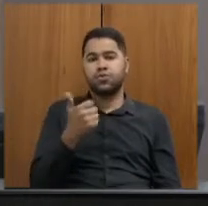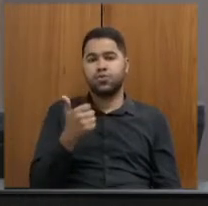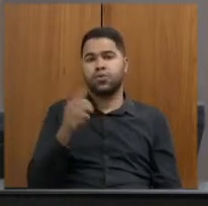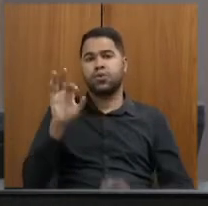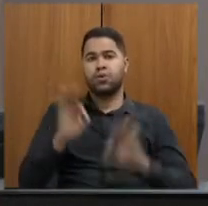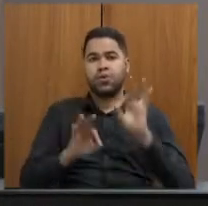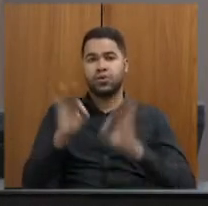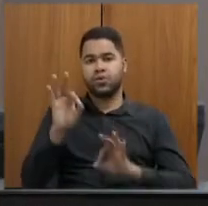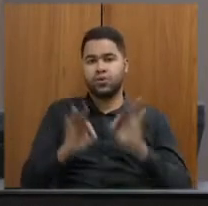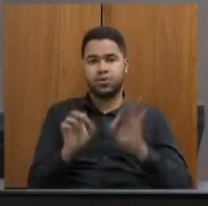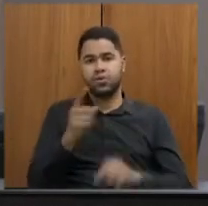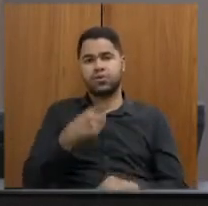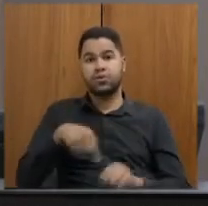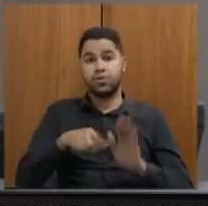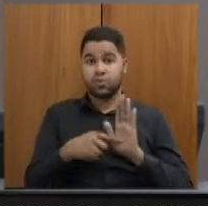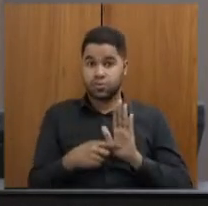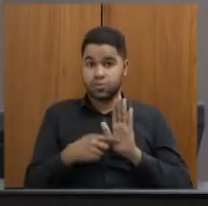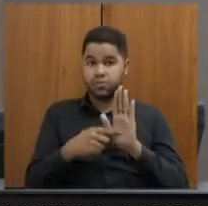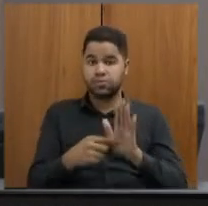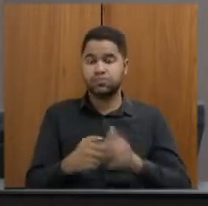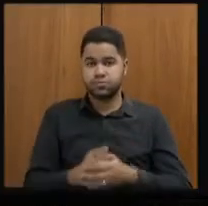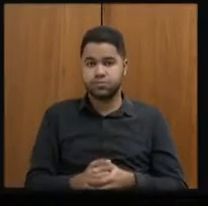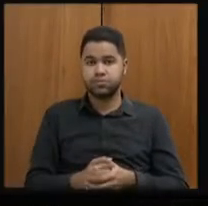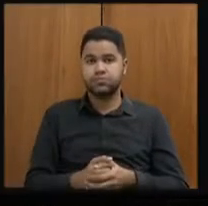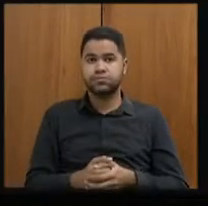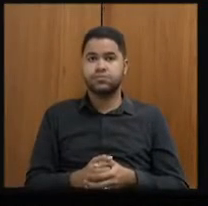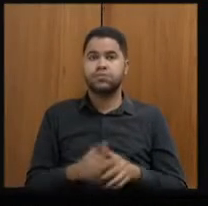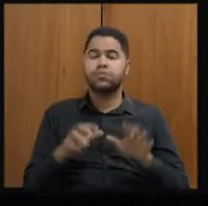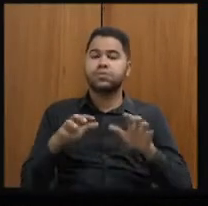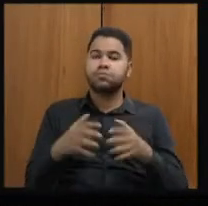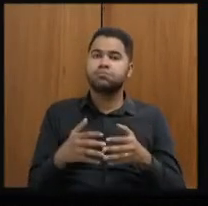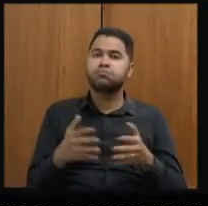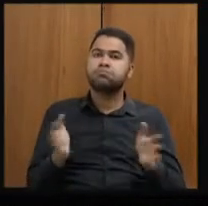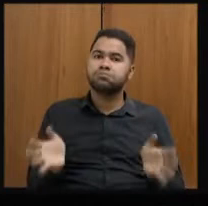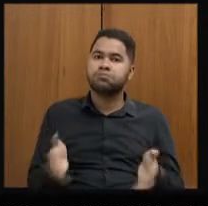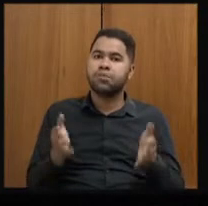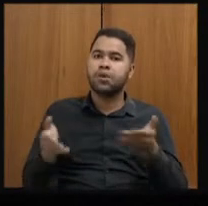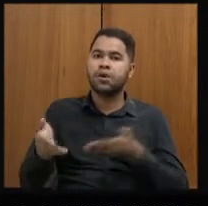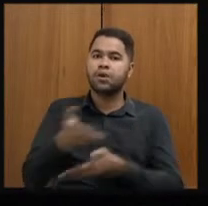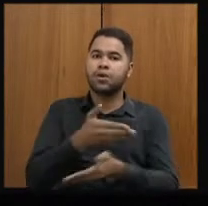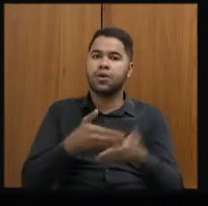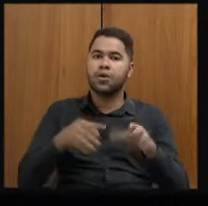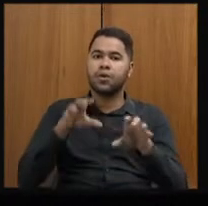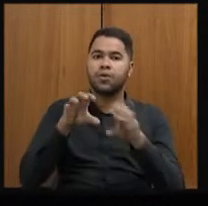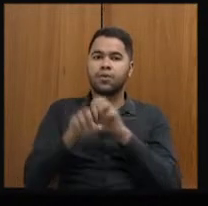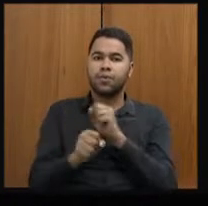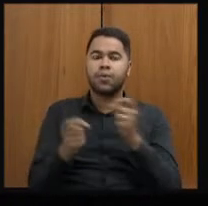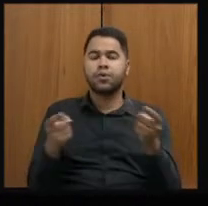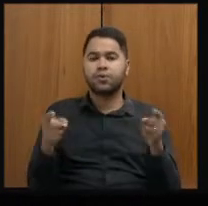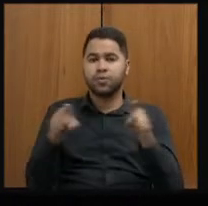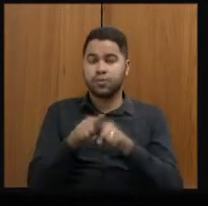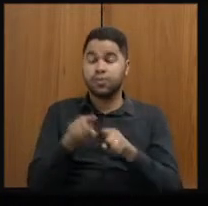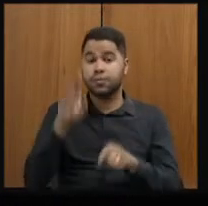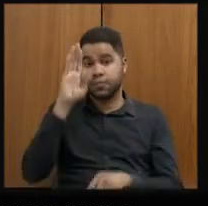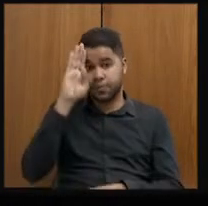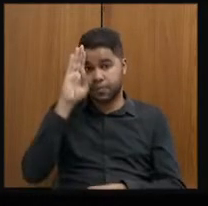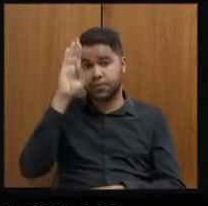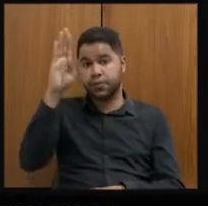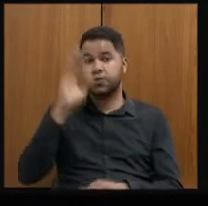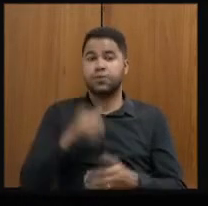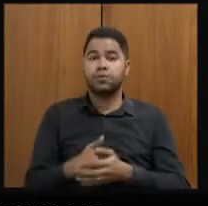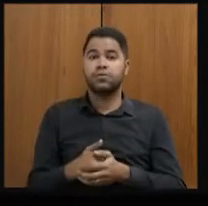organizações públicas não estão mostrando aqui que essa rede estimula a troca de experiência EA formação de parcerias principalmente